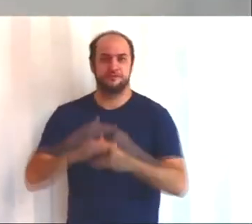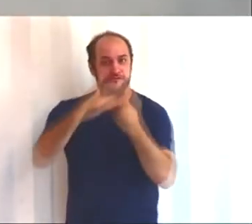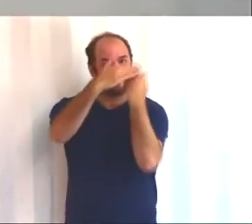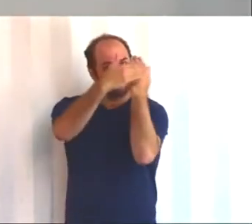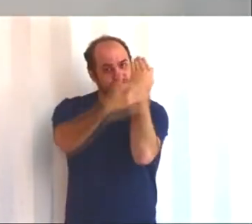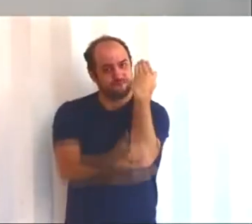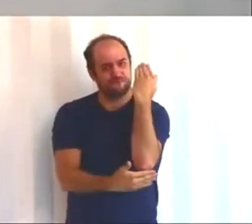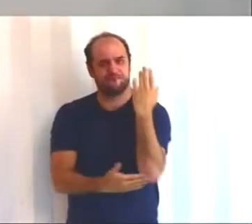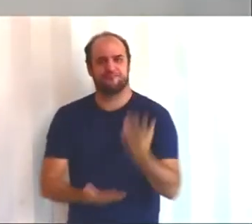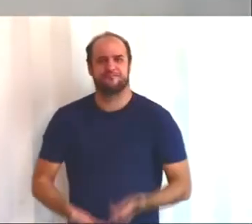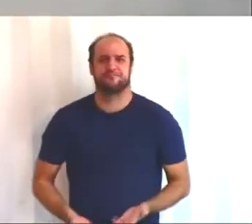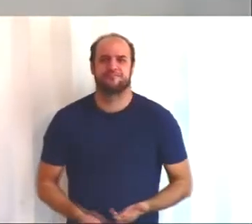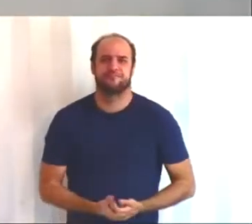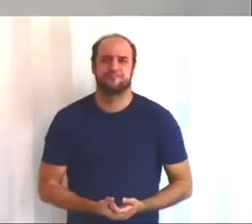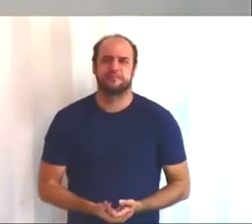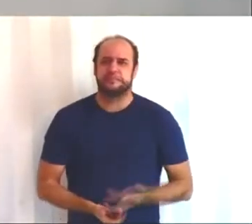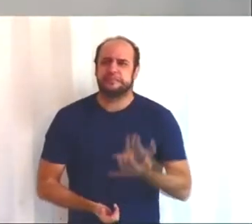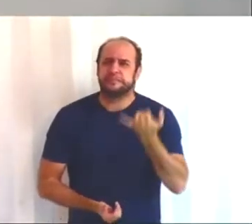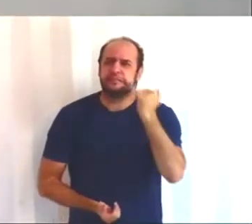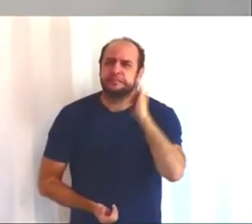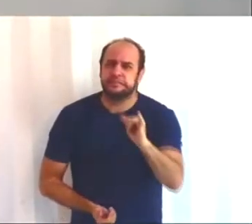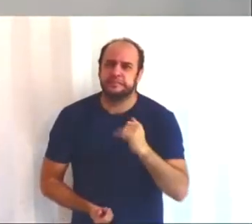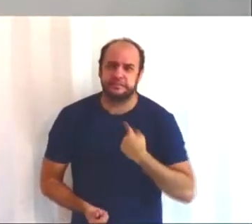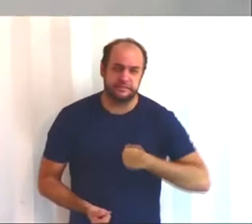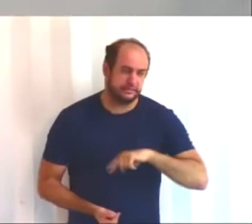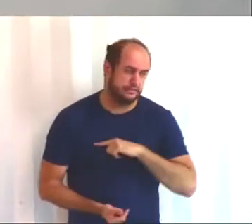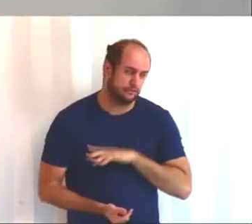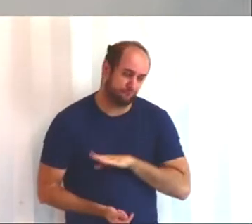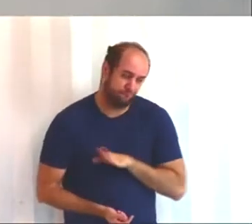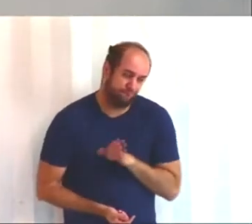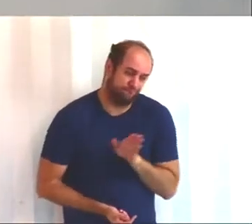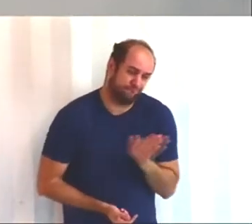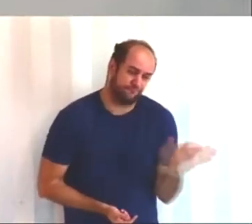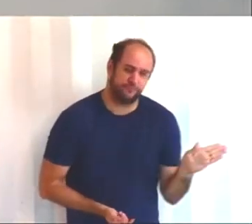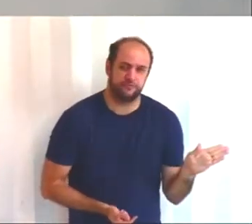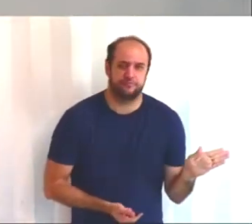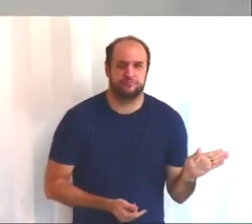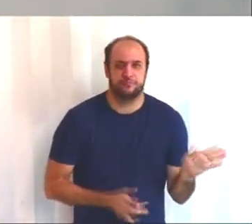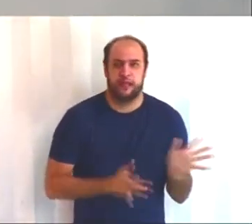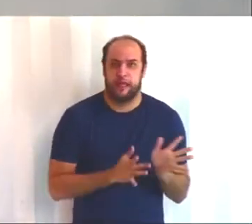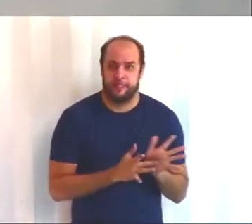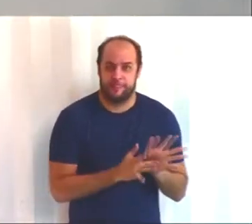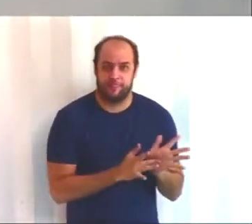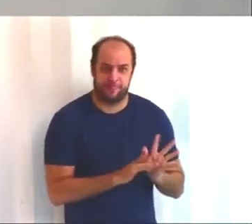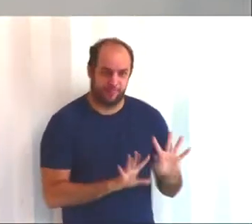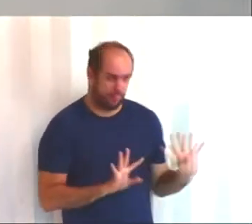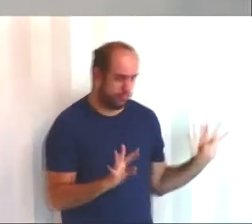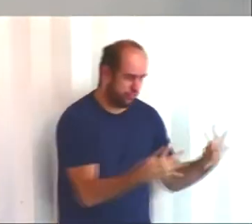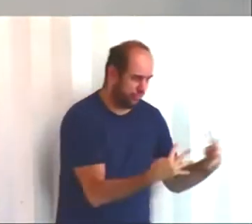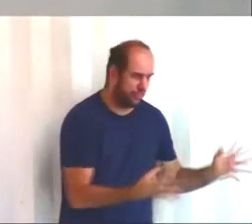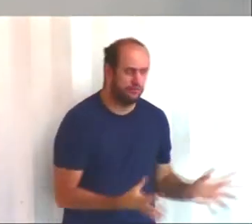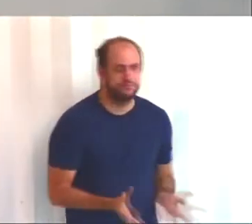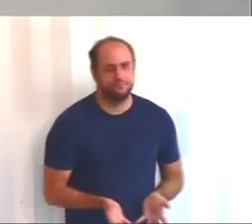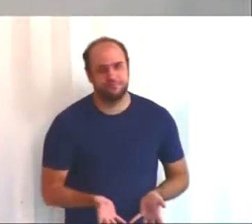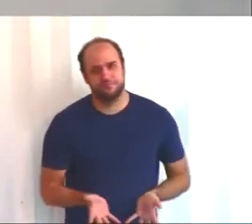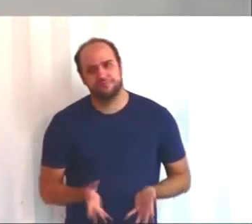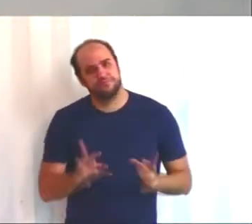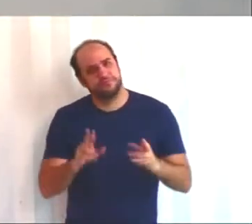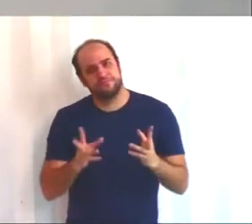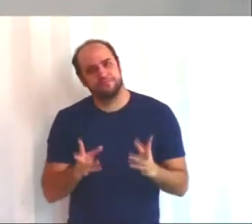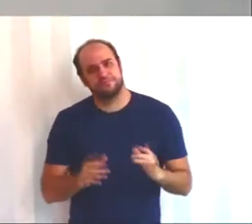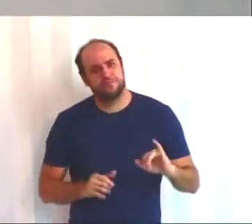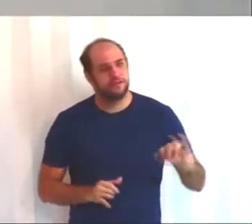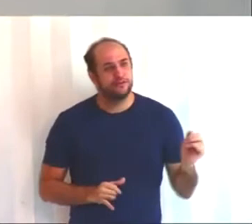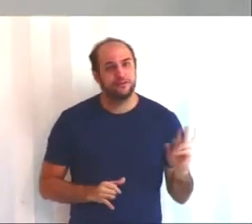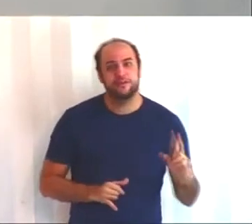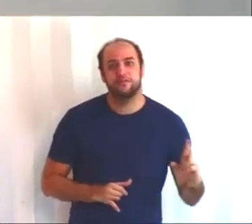nós, meus irmãos, o perigo vem de onde menos esperamos. Era o caso de Jeremias e do povo. O perigo